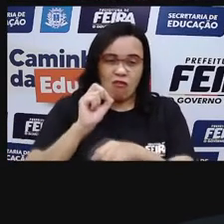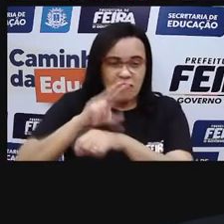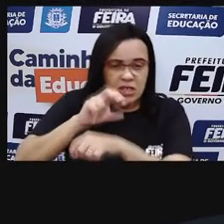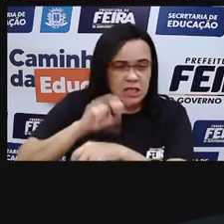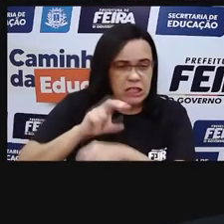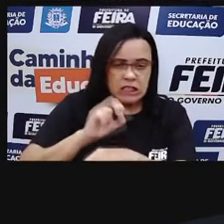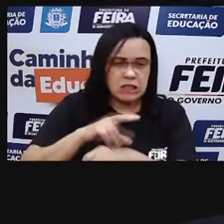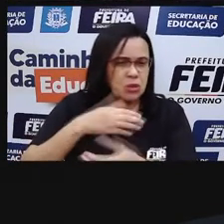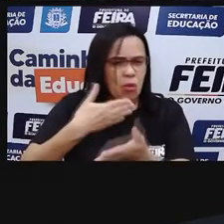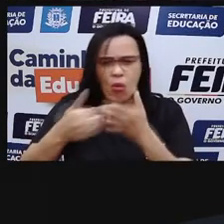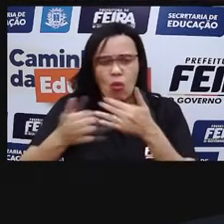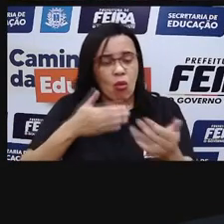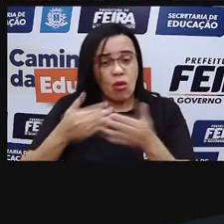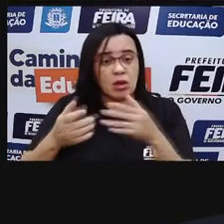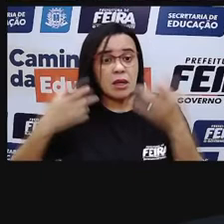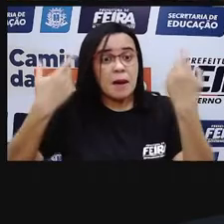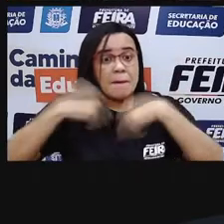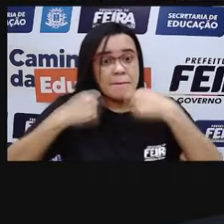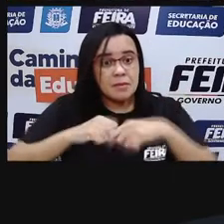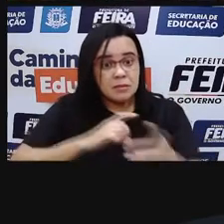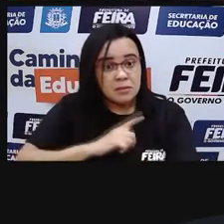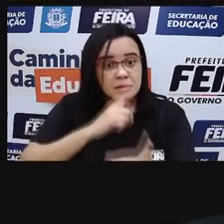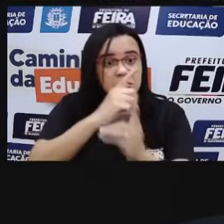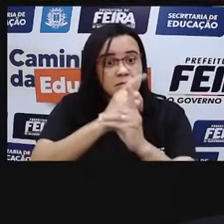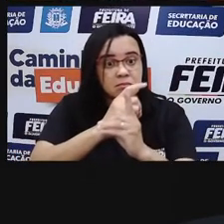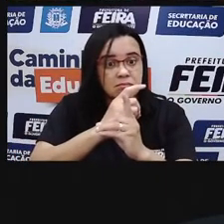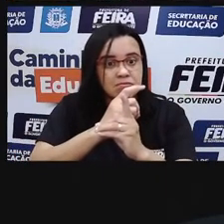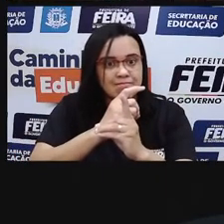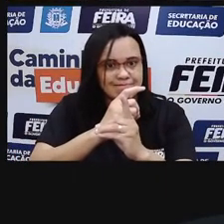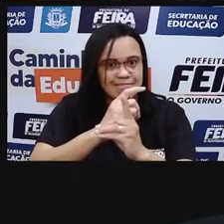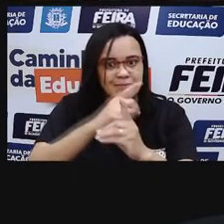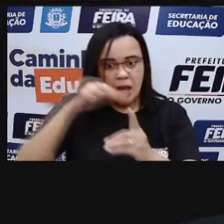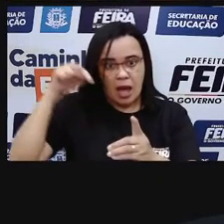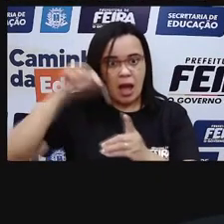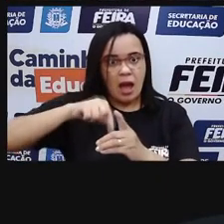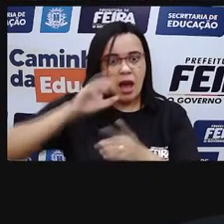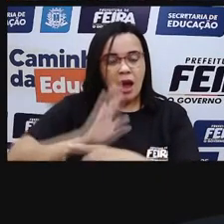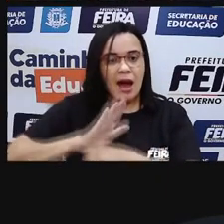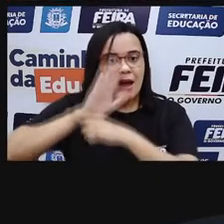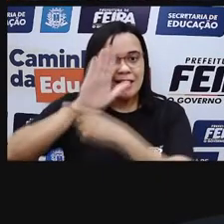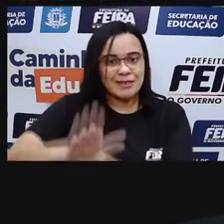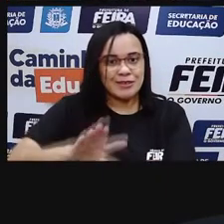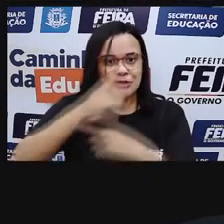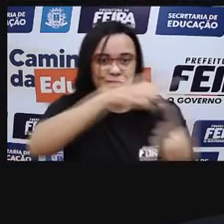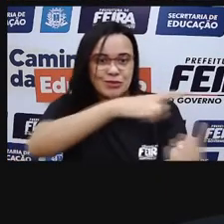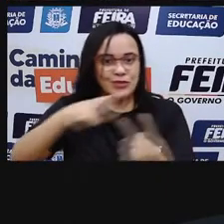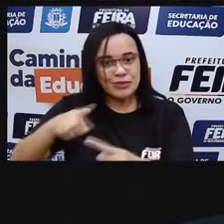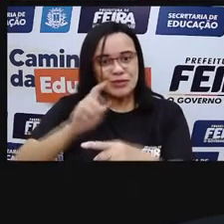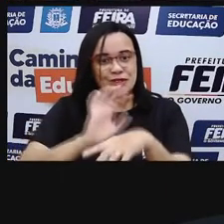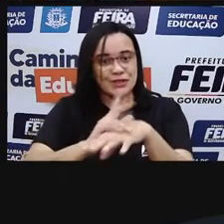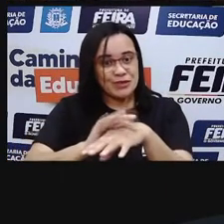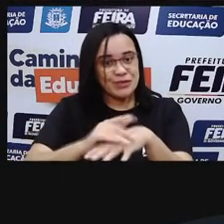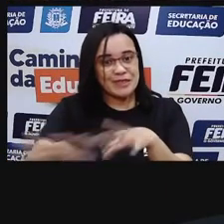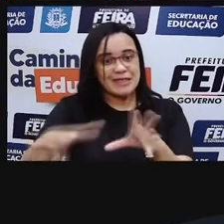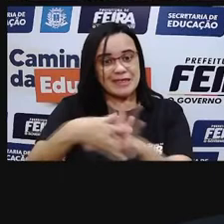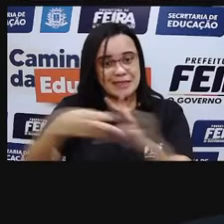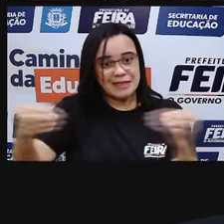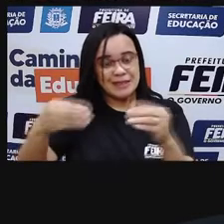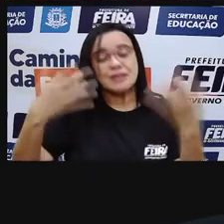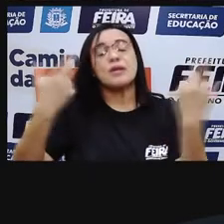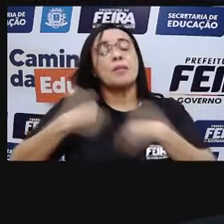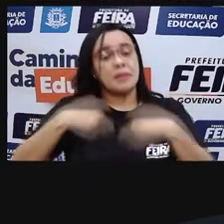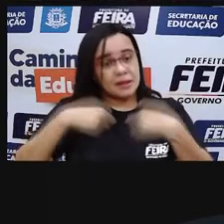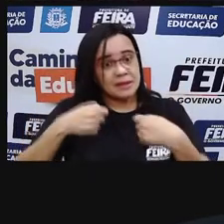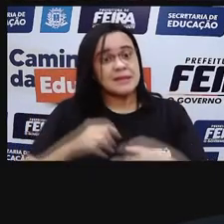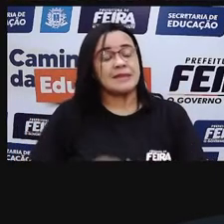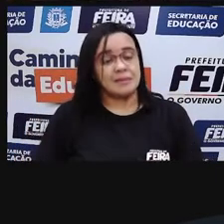E aí, a gente vai, identificado esses dois grandes objetos, né? Um micro-organismo